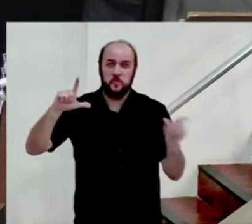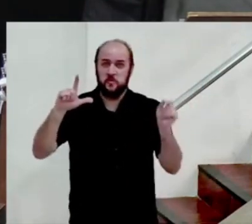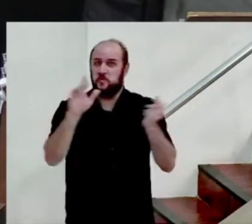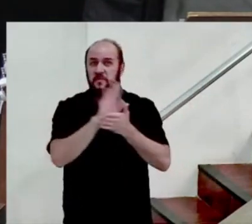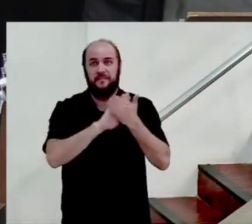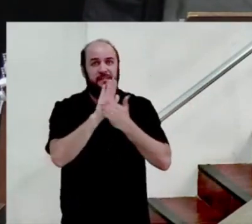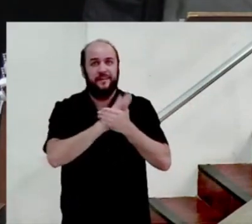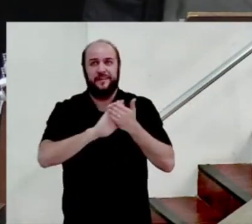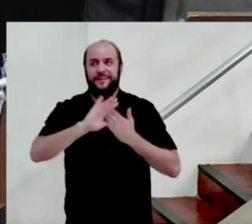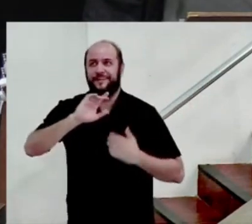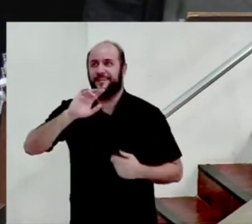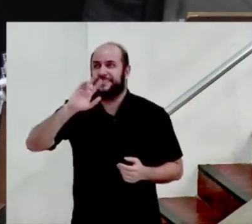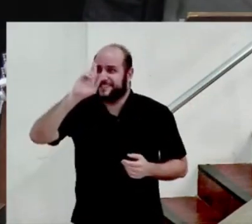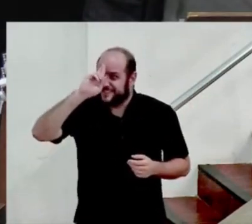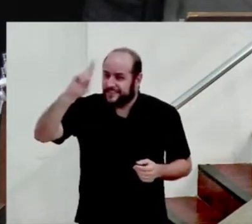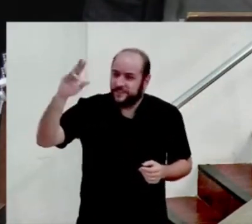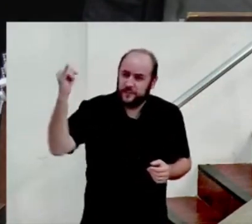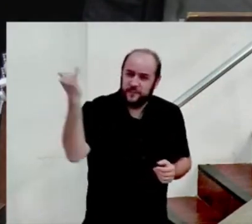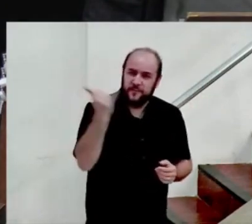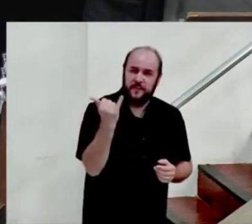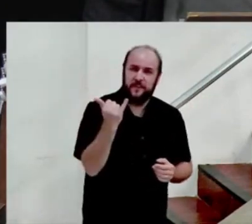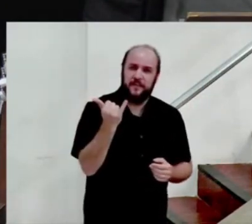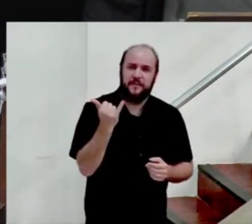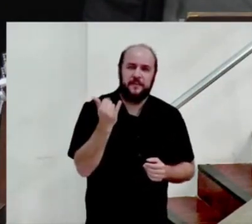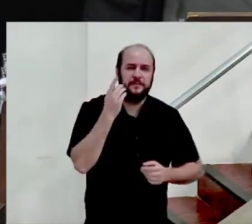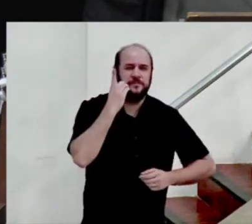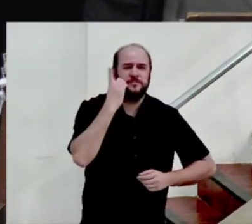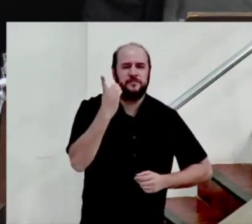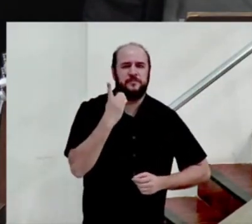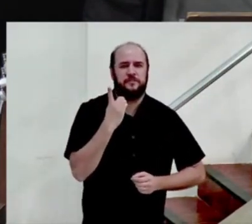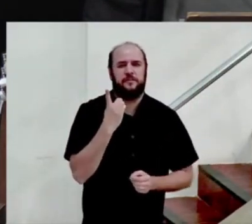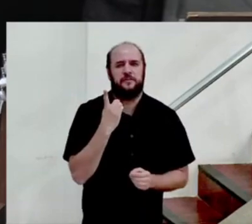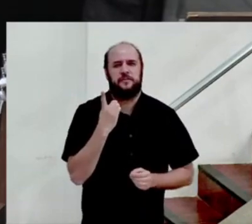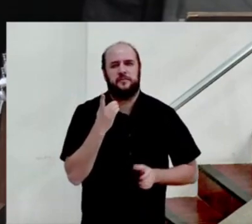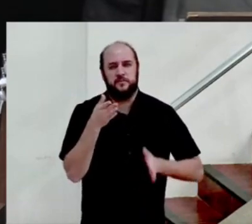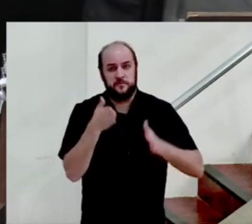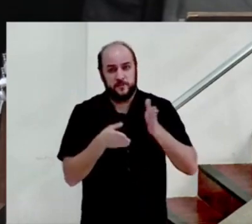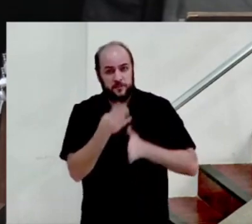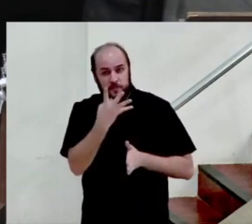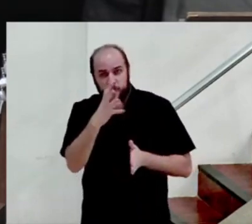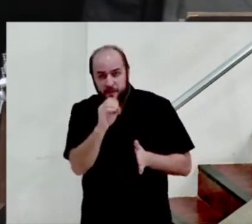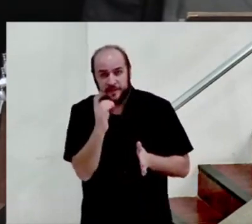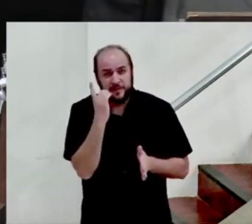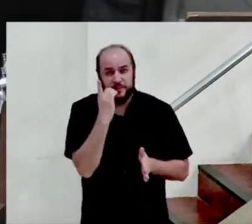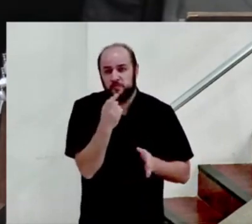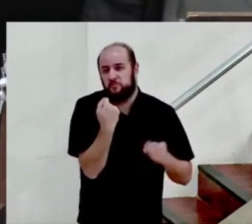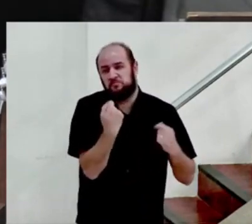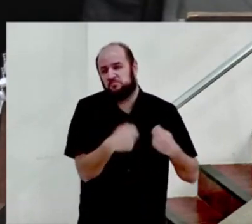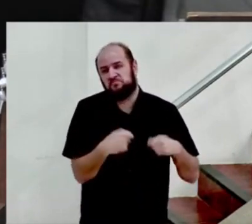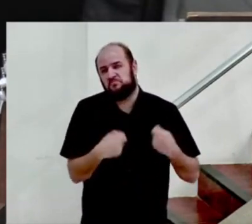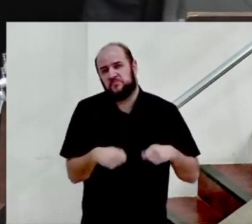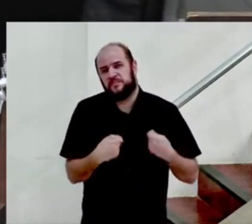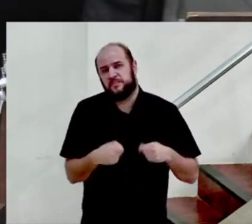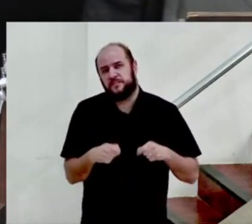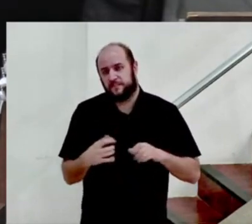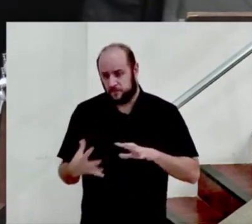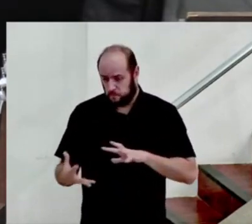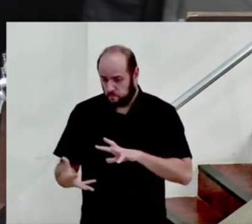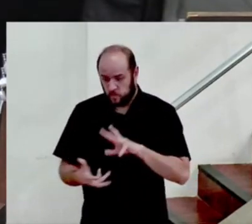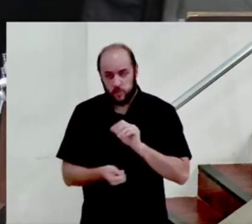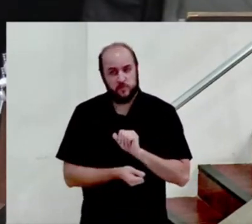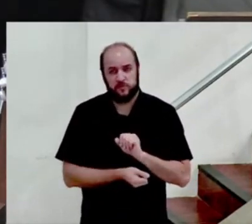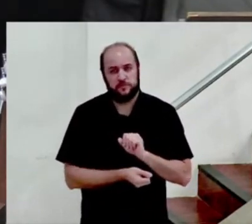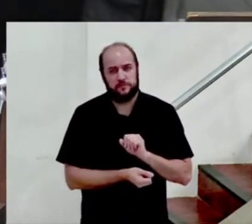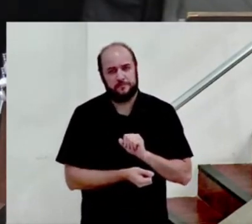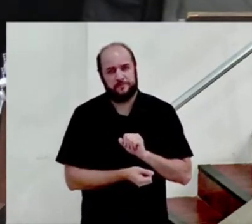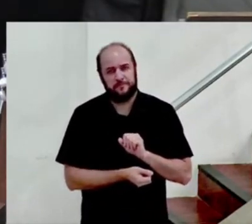como um dia o Senhor resolveu, por um espaço de 40 dias, não precisar do firmamento, para lhe darem